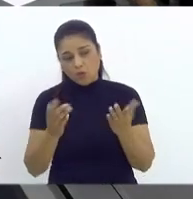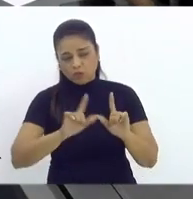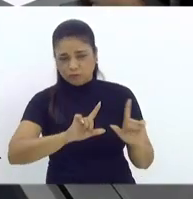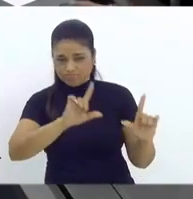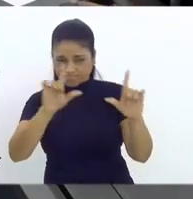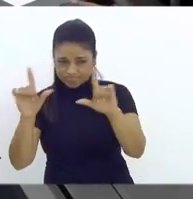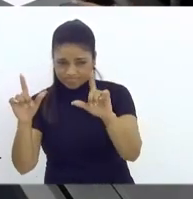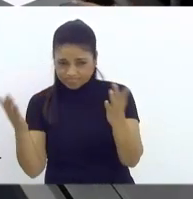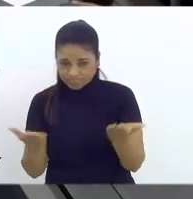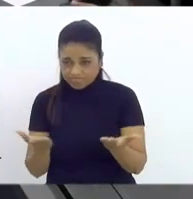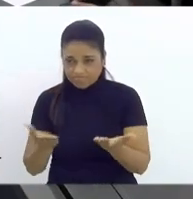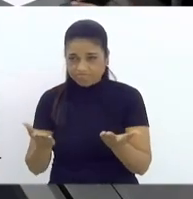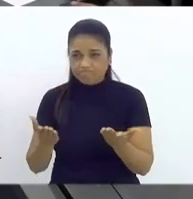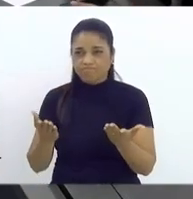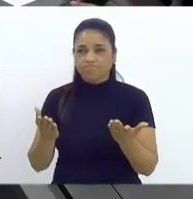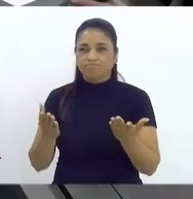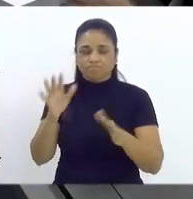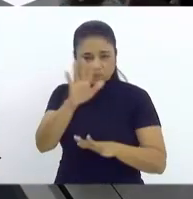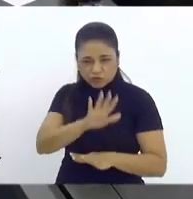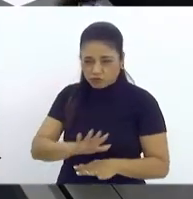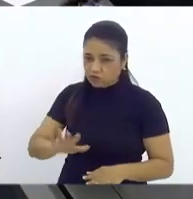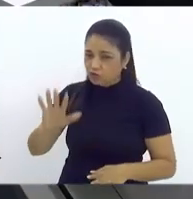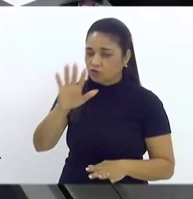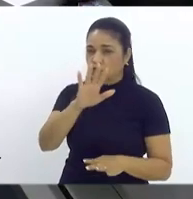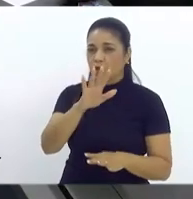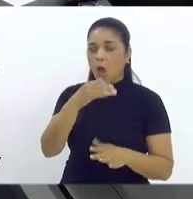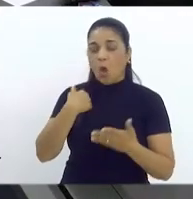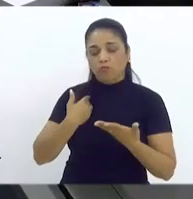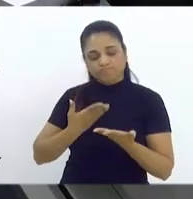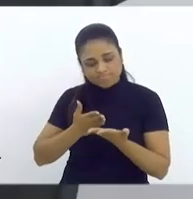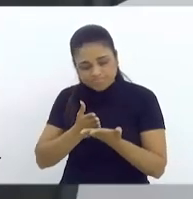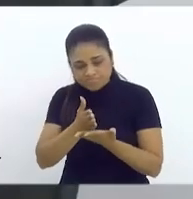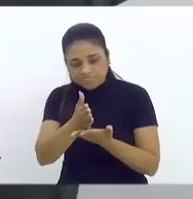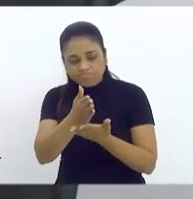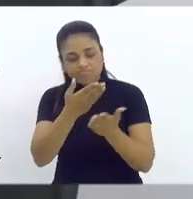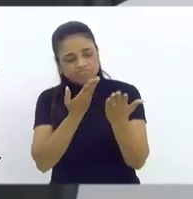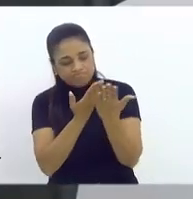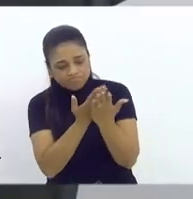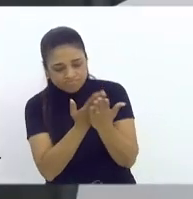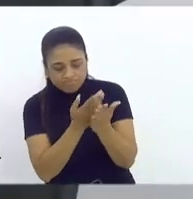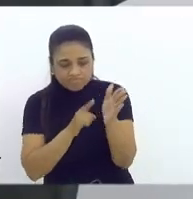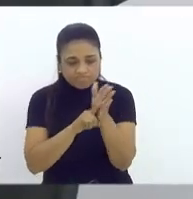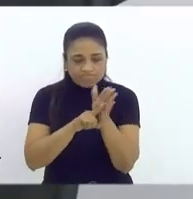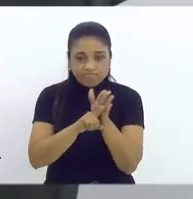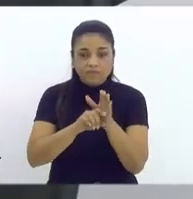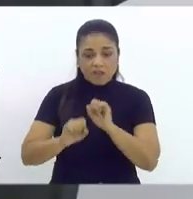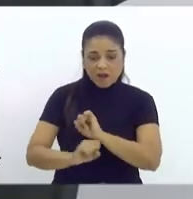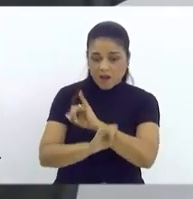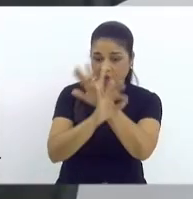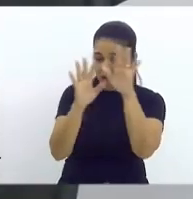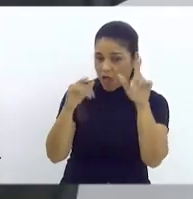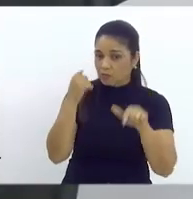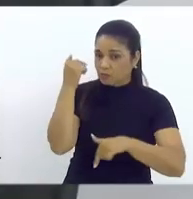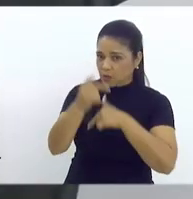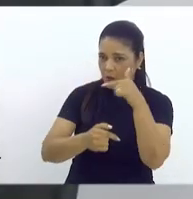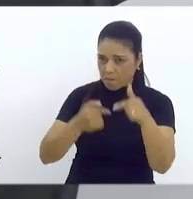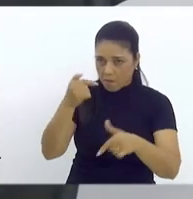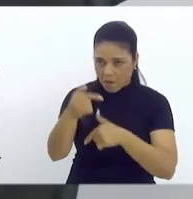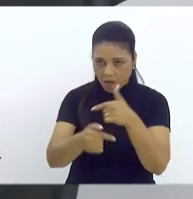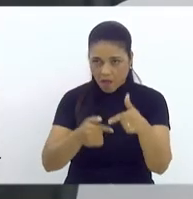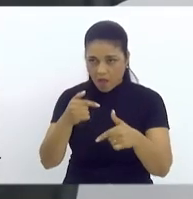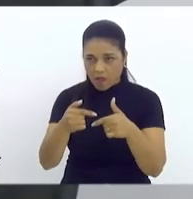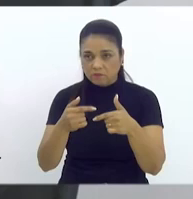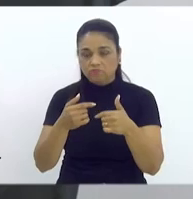um modo geral, mais abrangente, acaba dando um norte para que a gente possa avançar nos trabalhos. Eu já vejo de forma clara aqui que a gente não tem